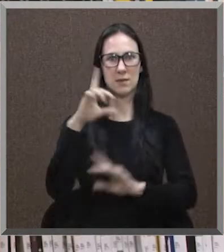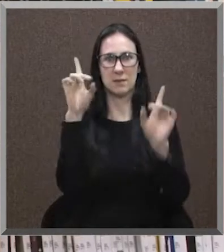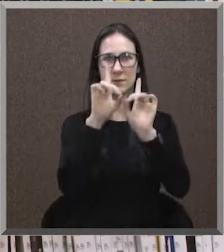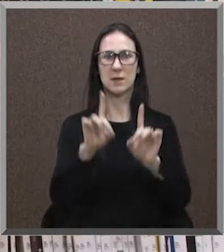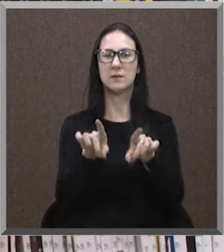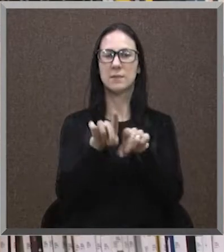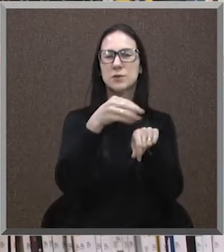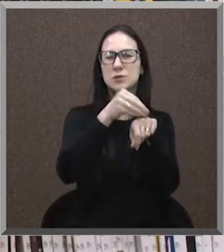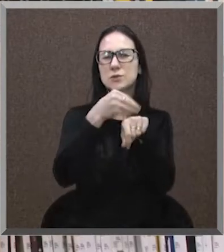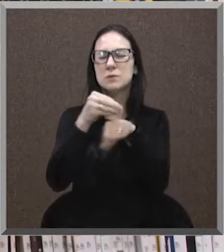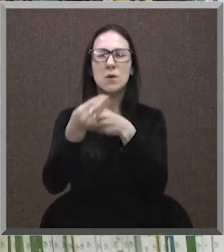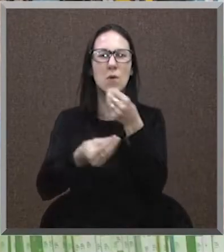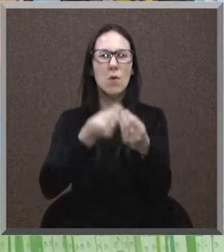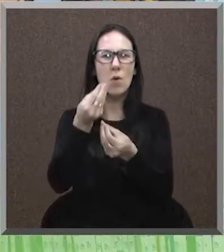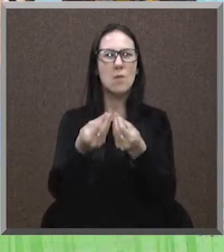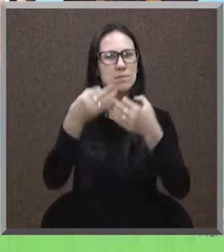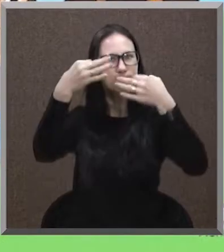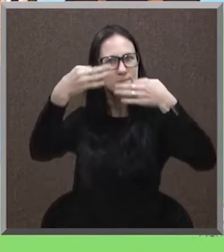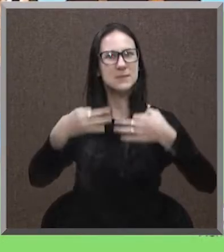de como a gente deve agir.